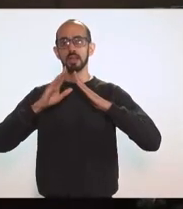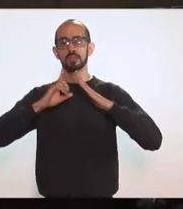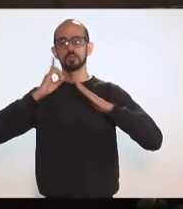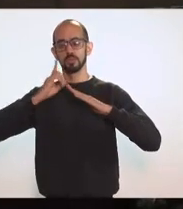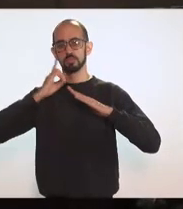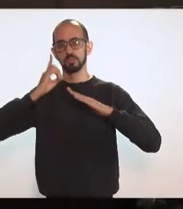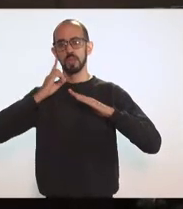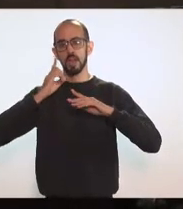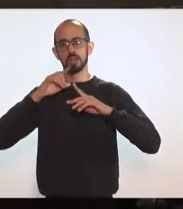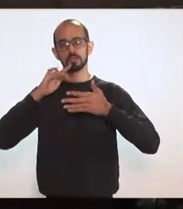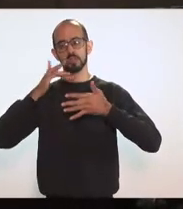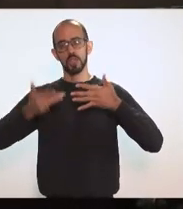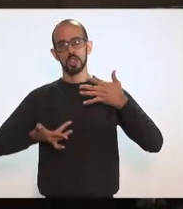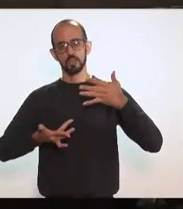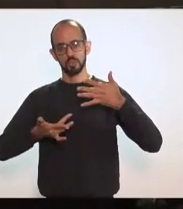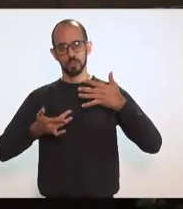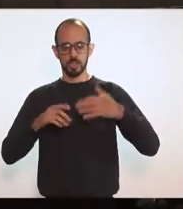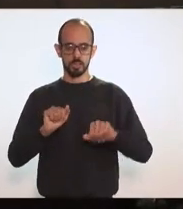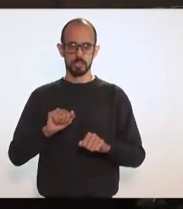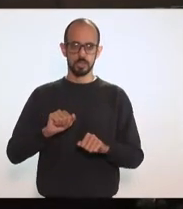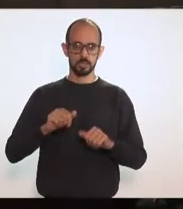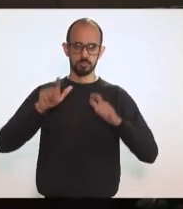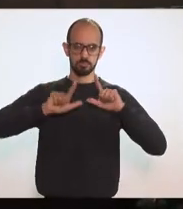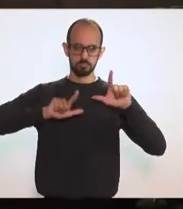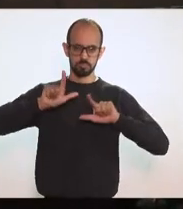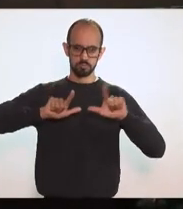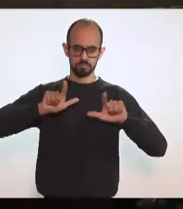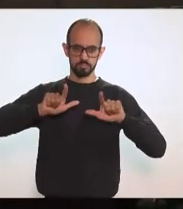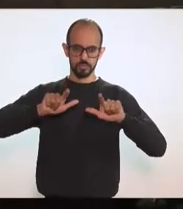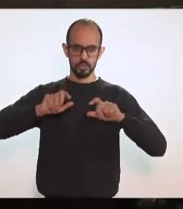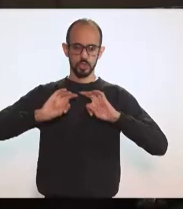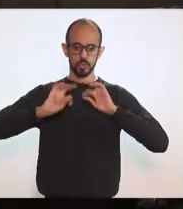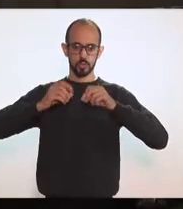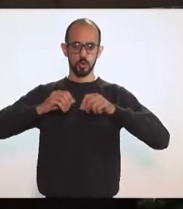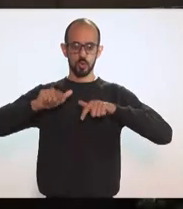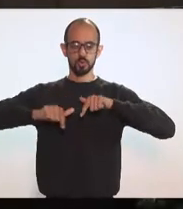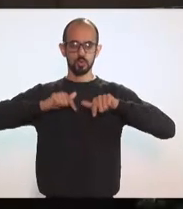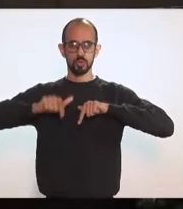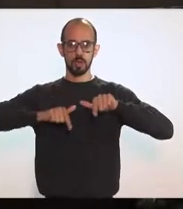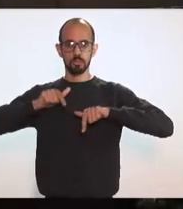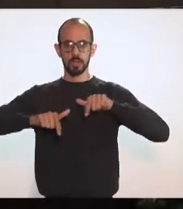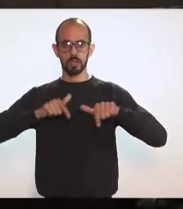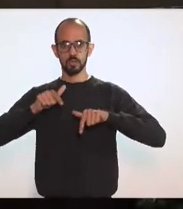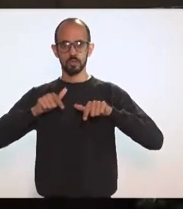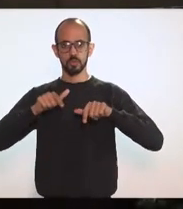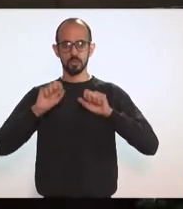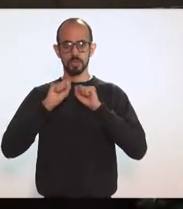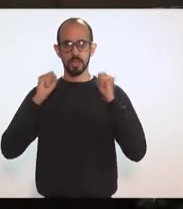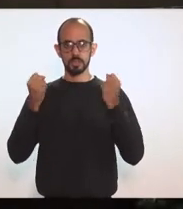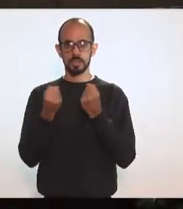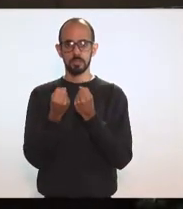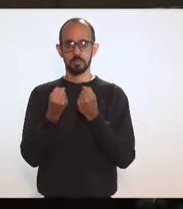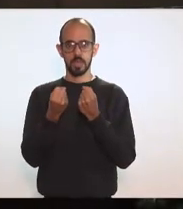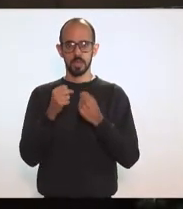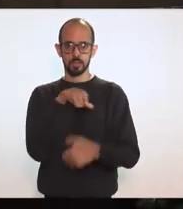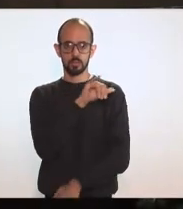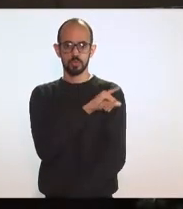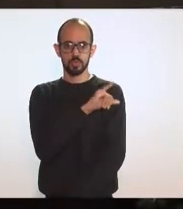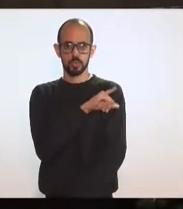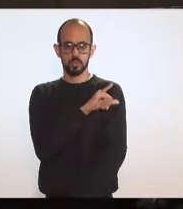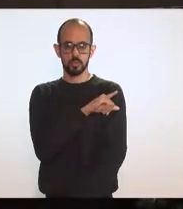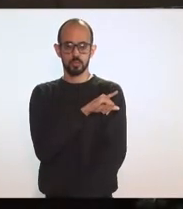redes sociais imprensa trabalhadoras e trabalhadores da Assembleia Legislativa do Estado do Rio de Janeiro